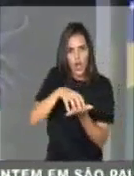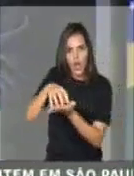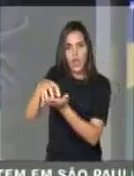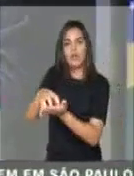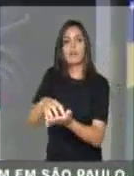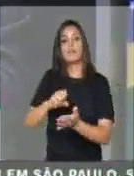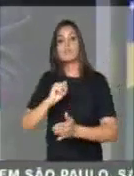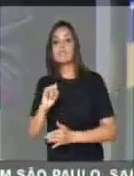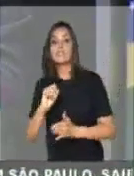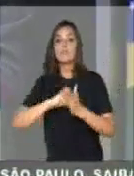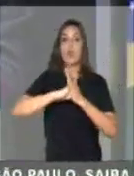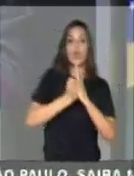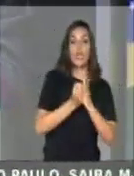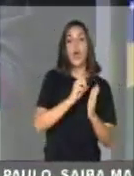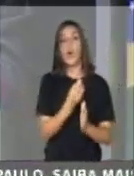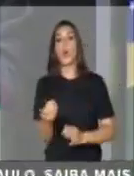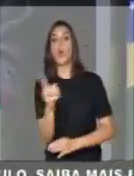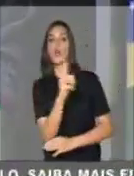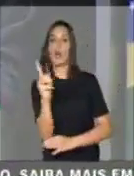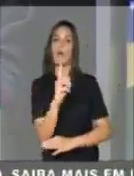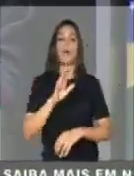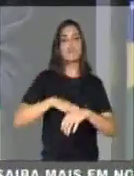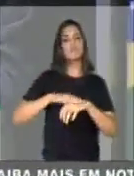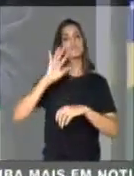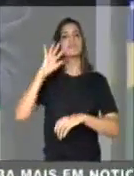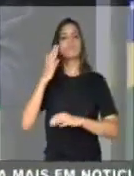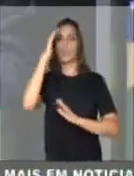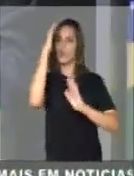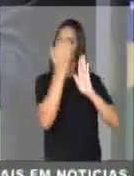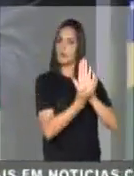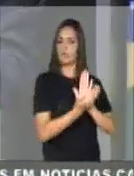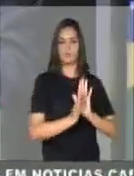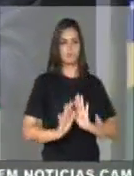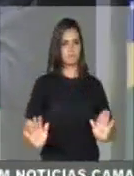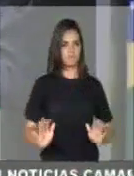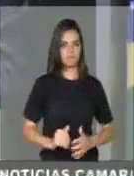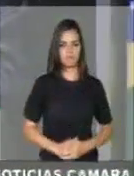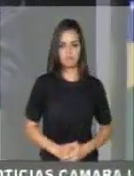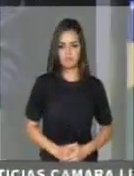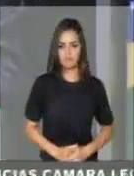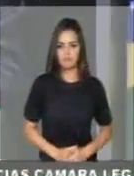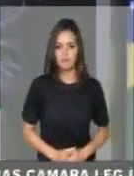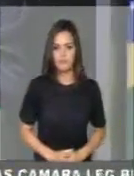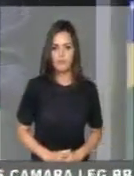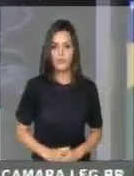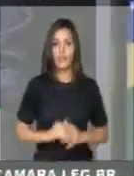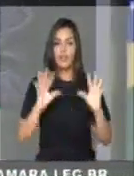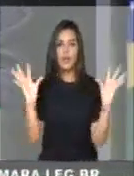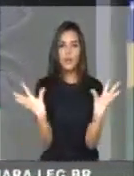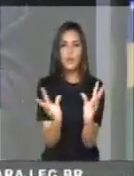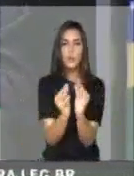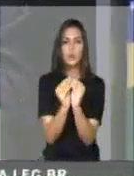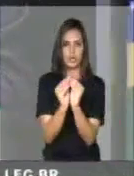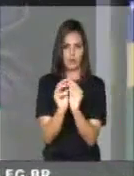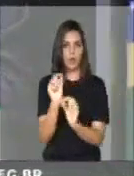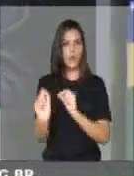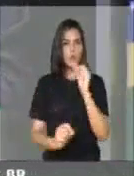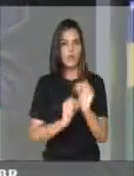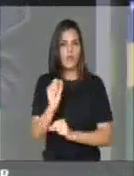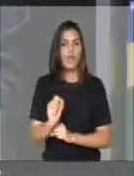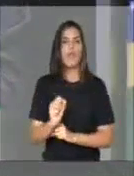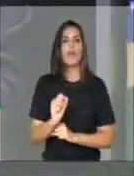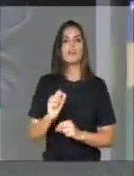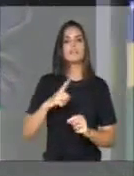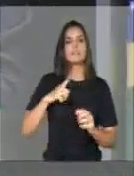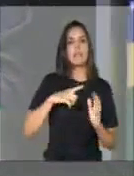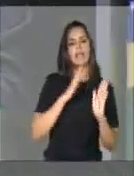sua eventual ordem de bloqueio de ativos, para que adote as providências necessárias ao cumprimento. Enfim, de forma bem diversa,